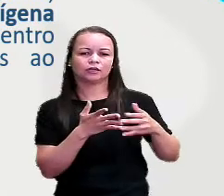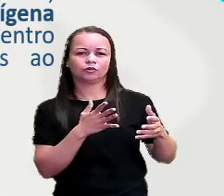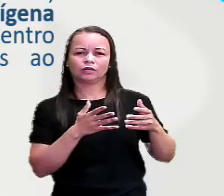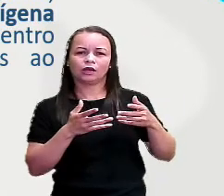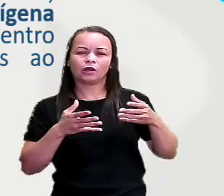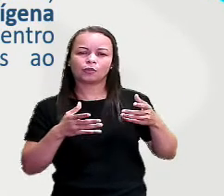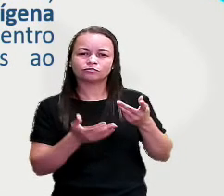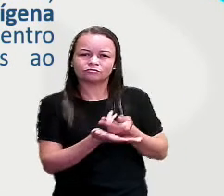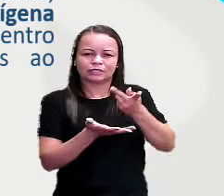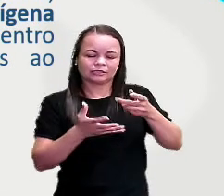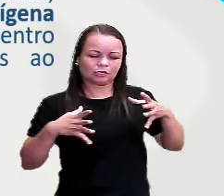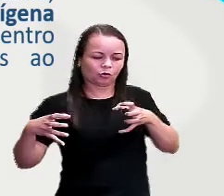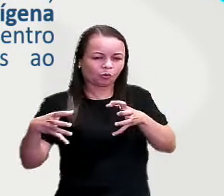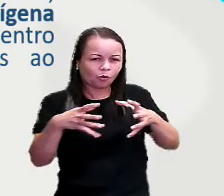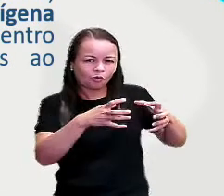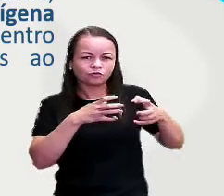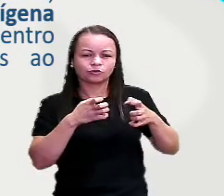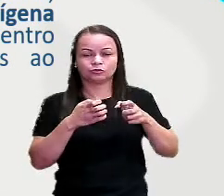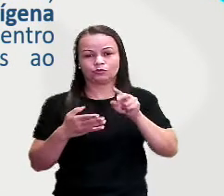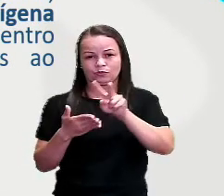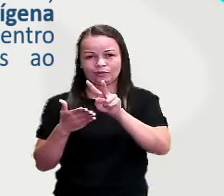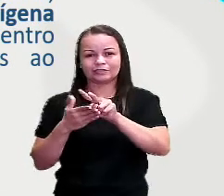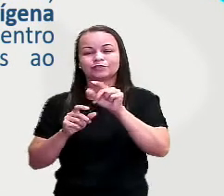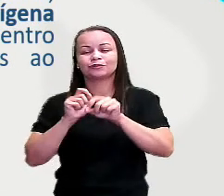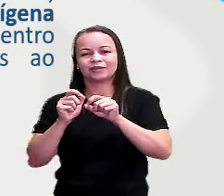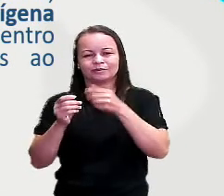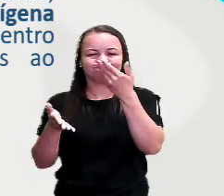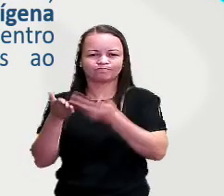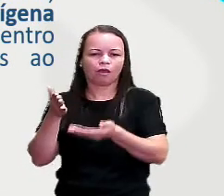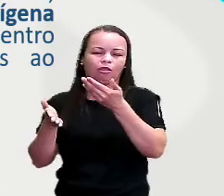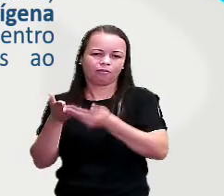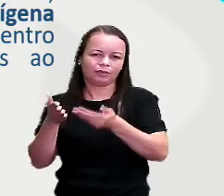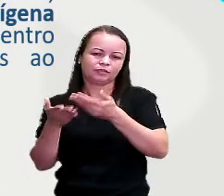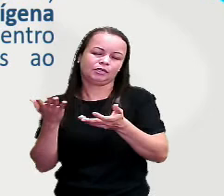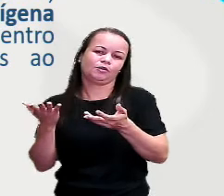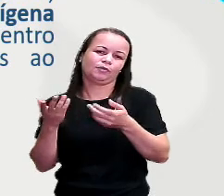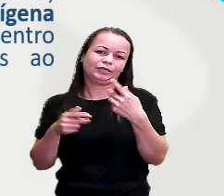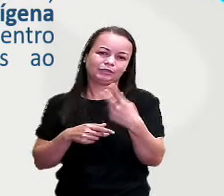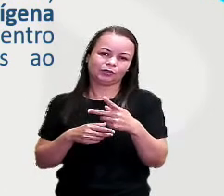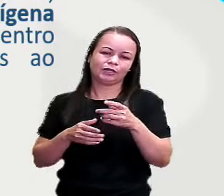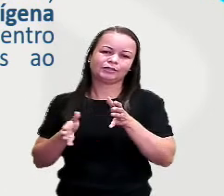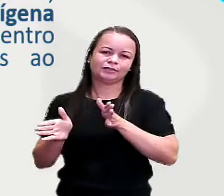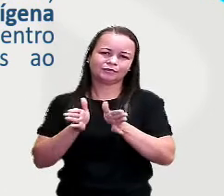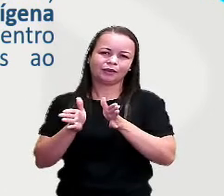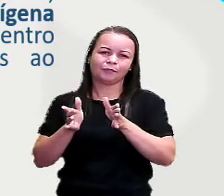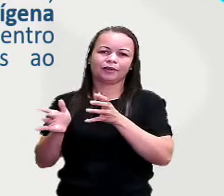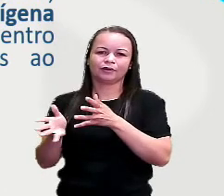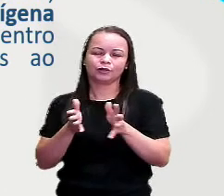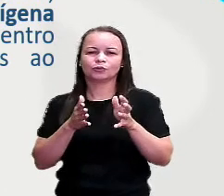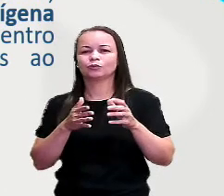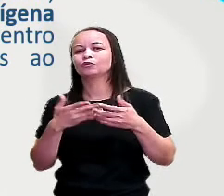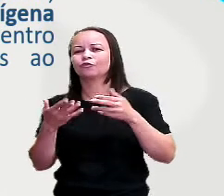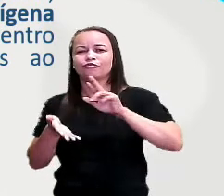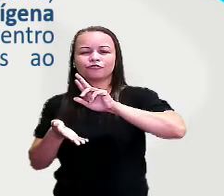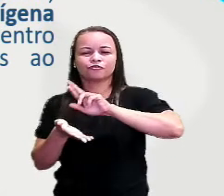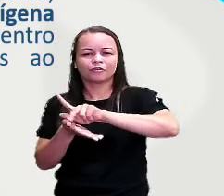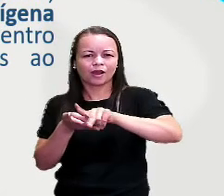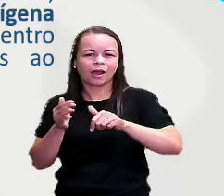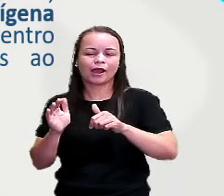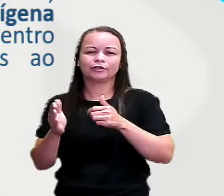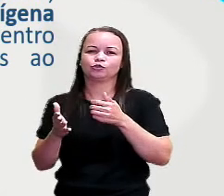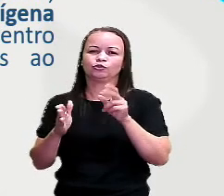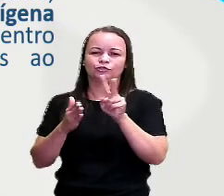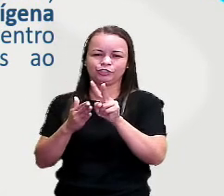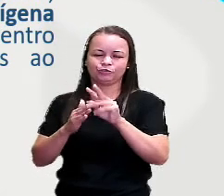eles, os indígenas sempre perdiam. Então, nessa época, milhares de indígenas foram mortos pelos portugueses. Por quê?